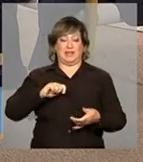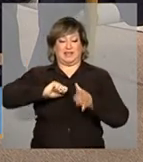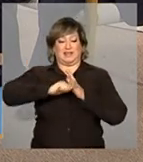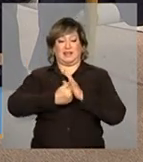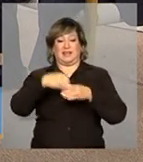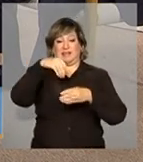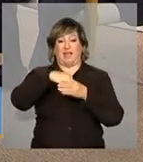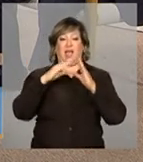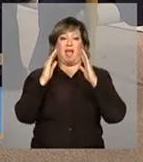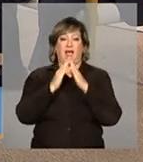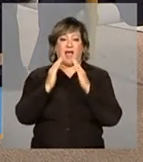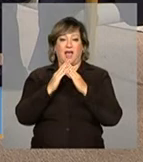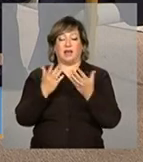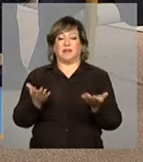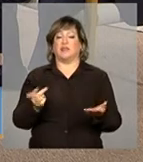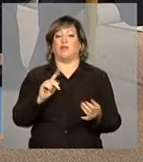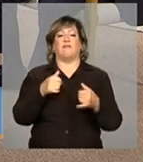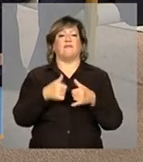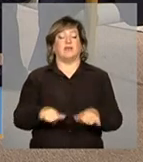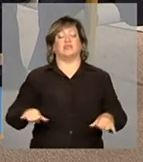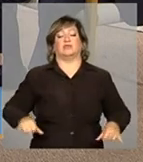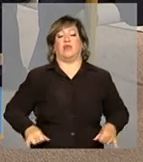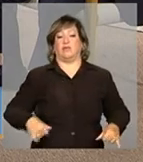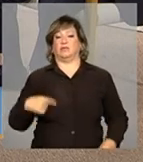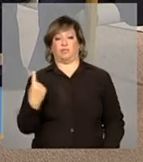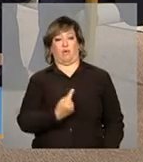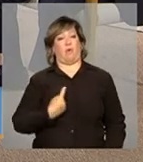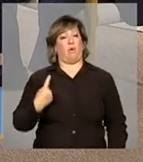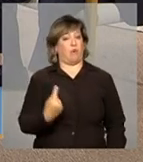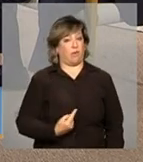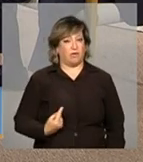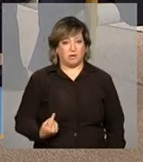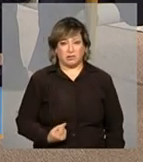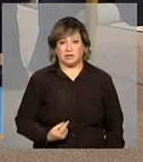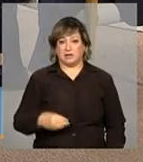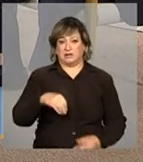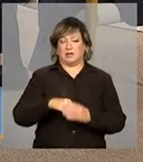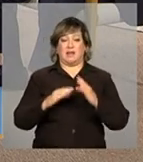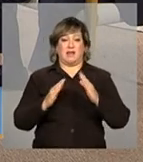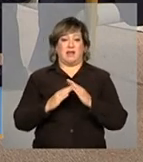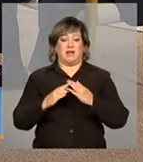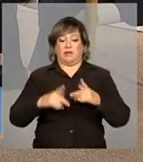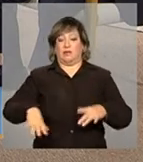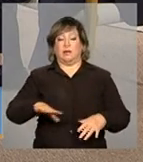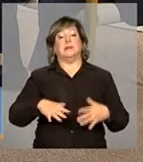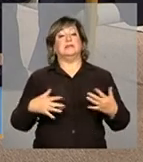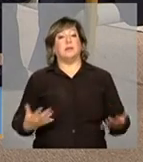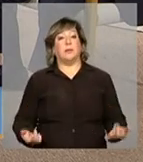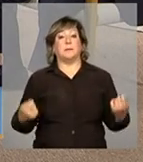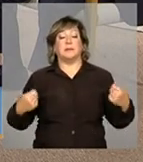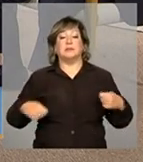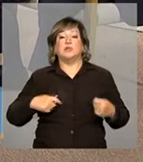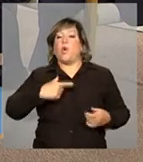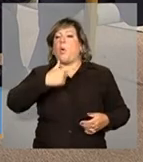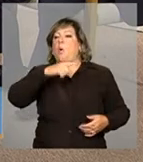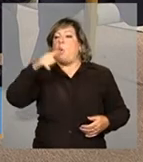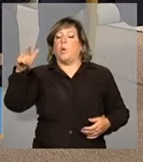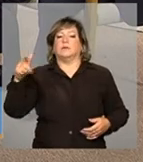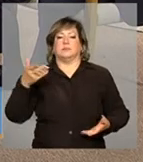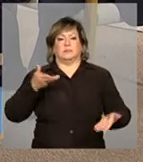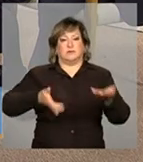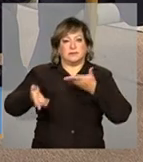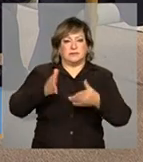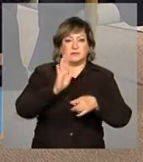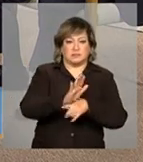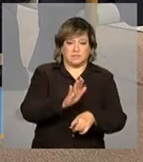dentro da casa dela não fique sofrendo de isolamento na casa no território tô precisa de outras outro